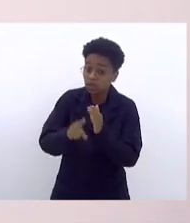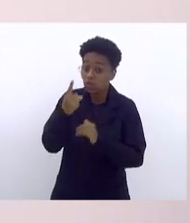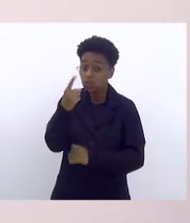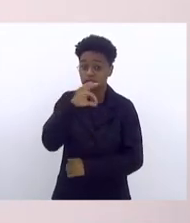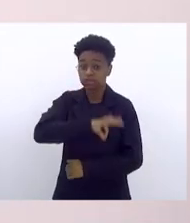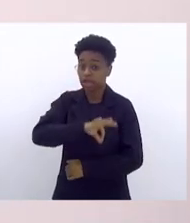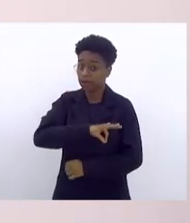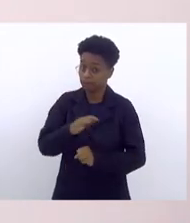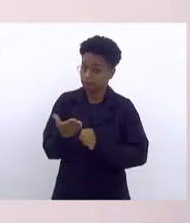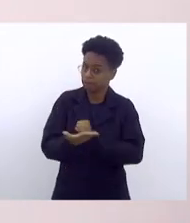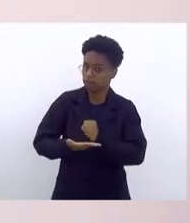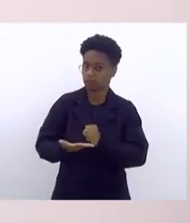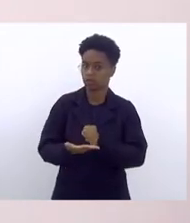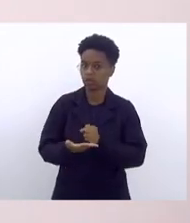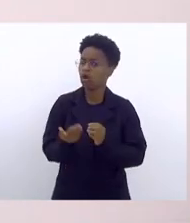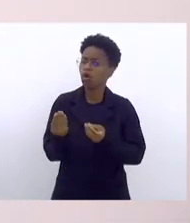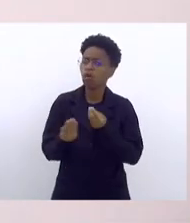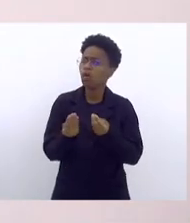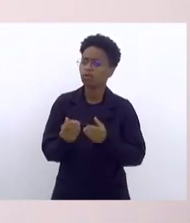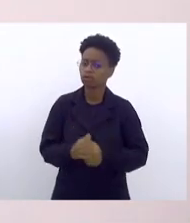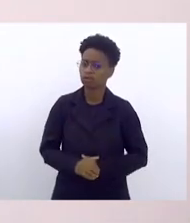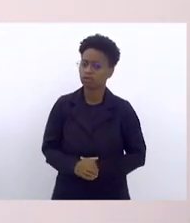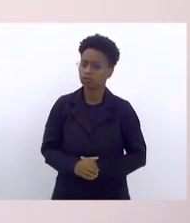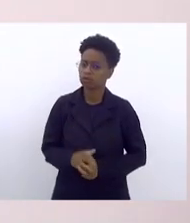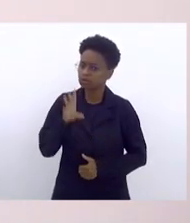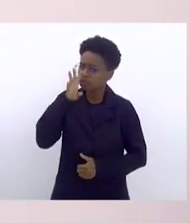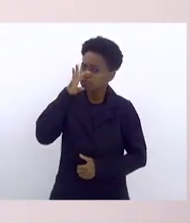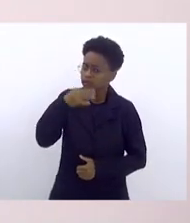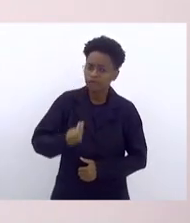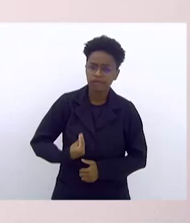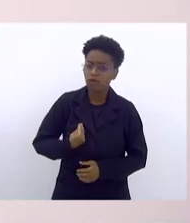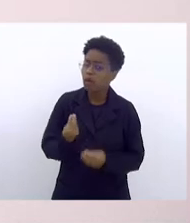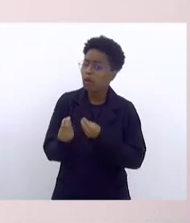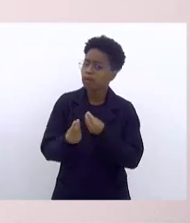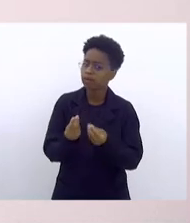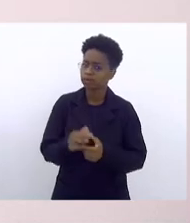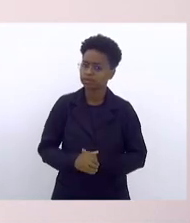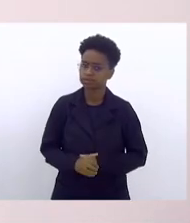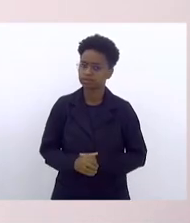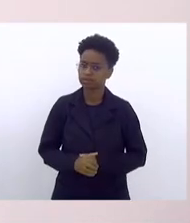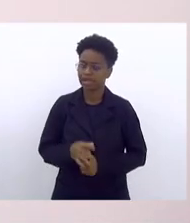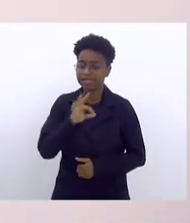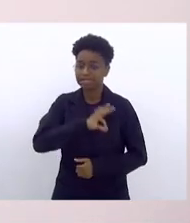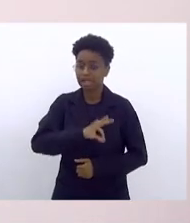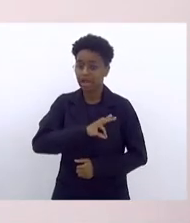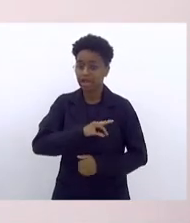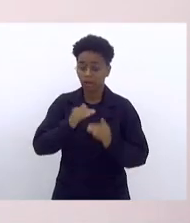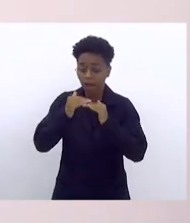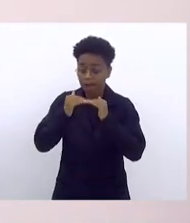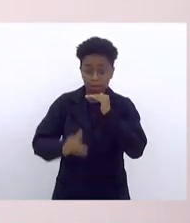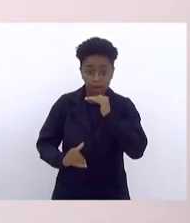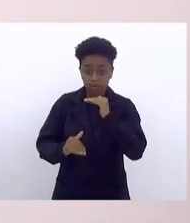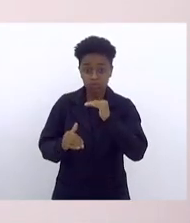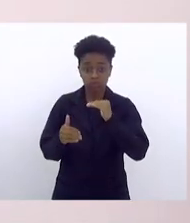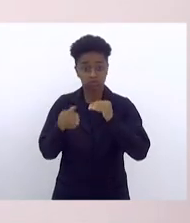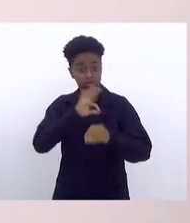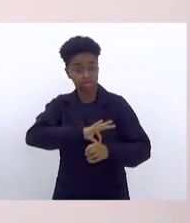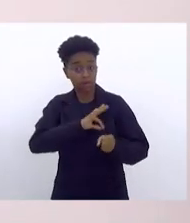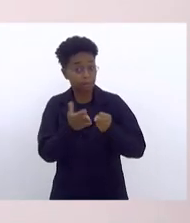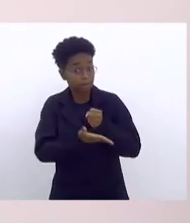salário mínimo como que é possível sobreviver recebendo menos de um salário mínimo